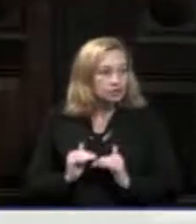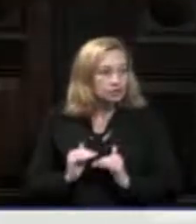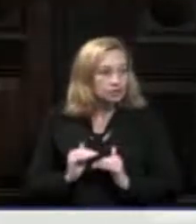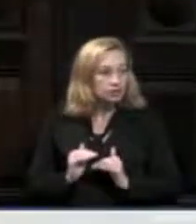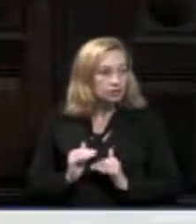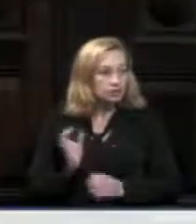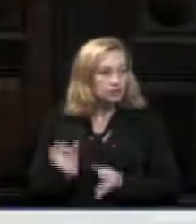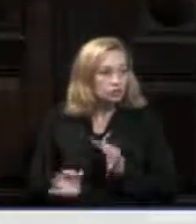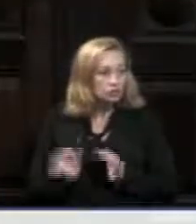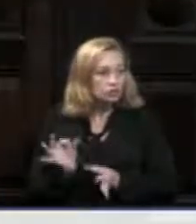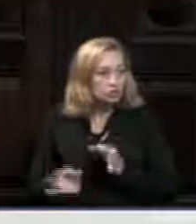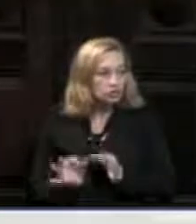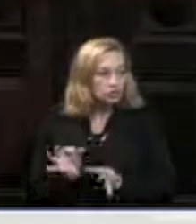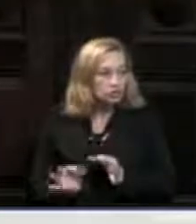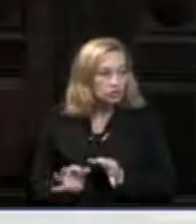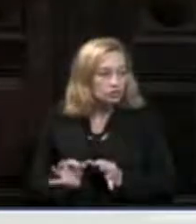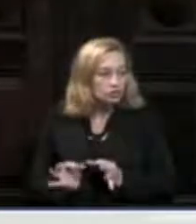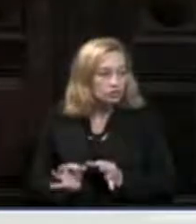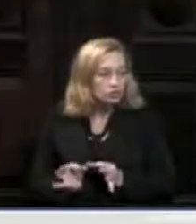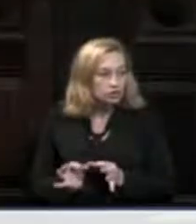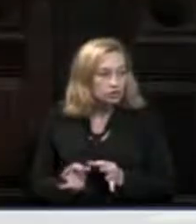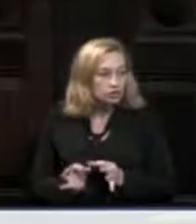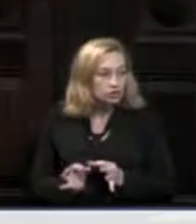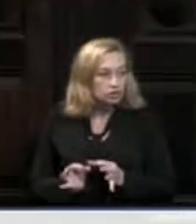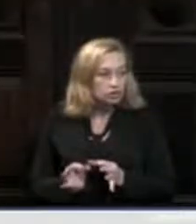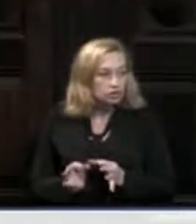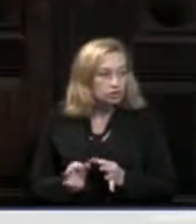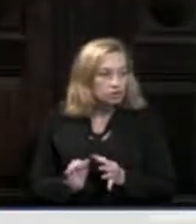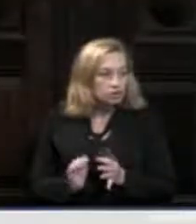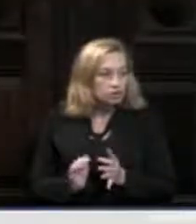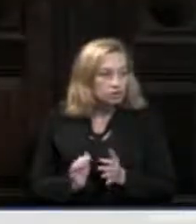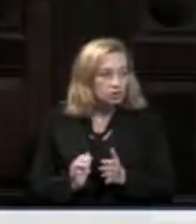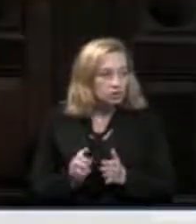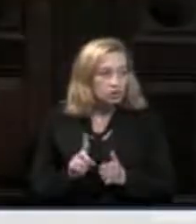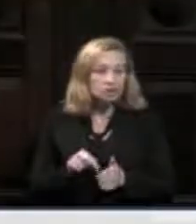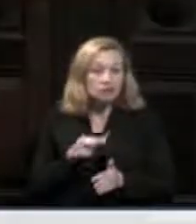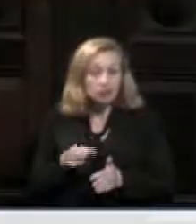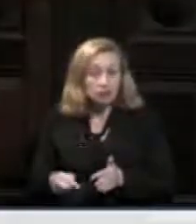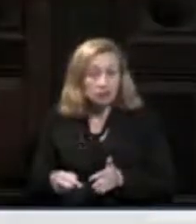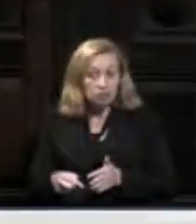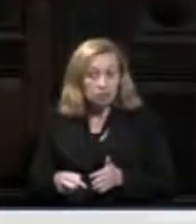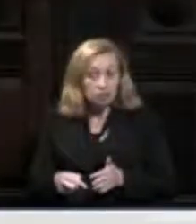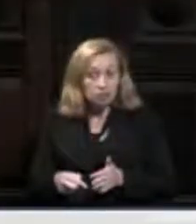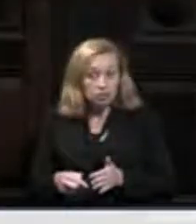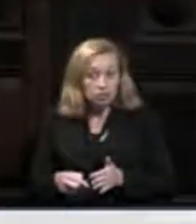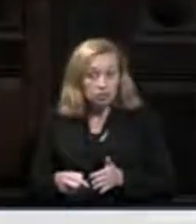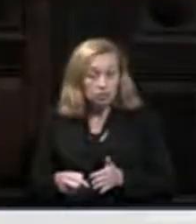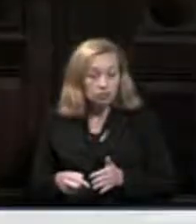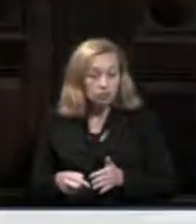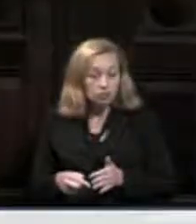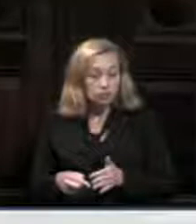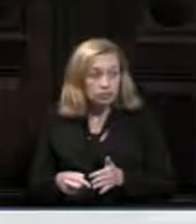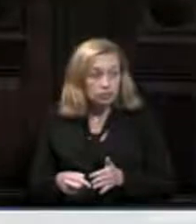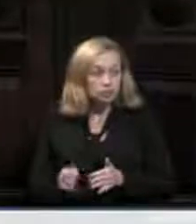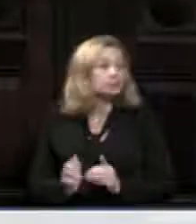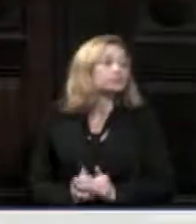judicial, que suspendeu a ação demolitória por uma liminar.